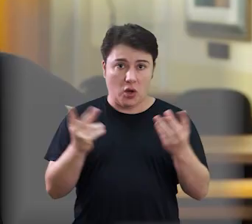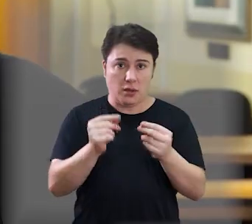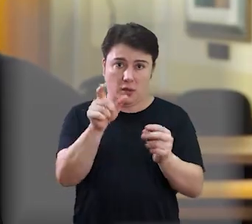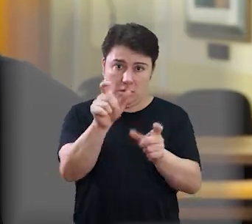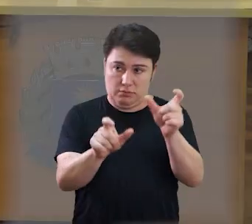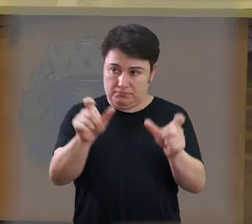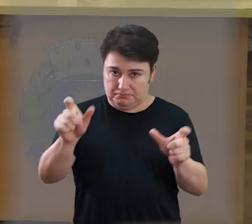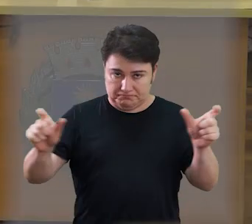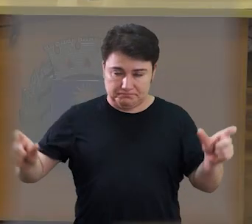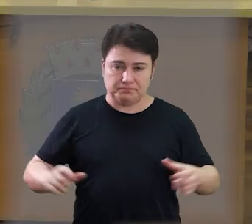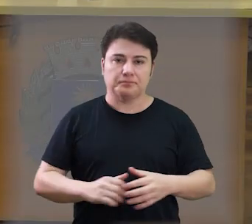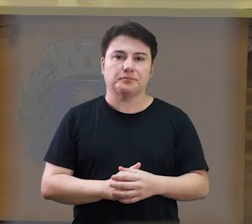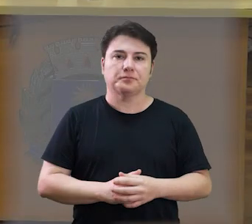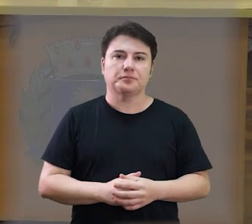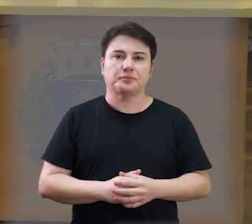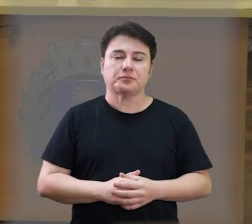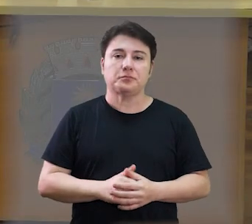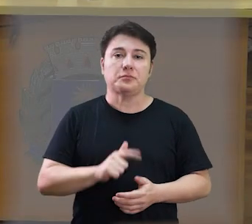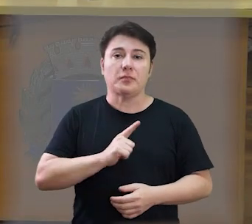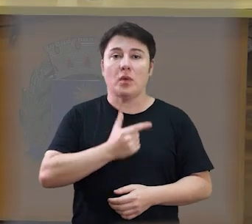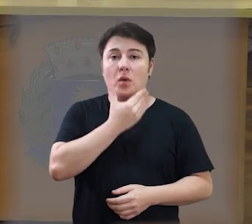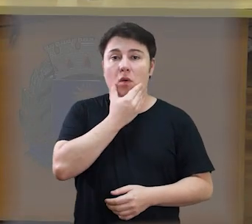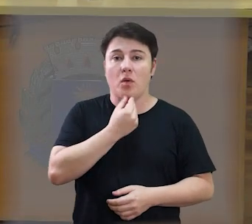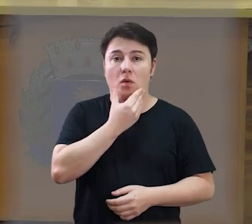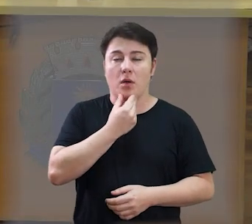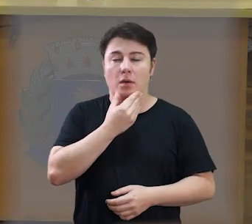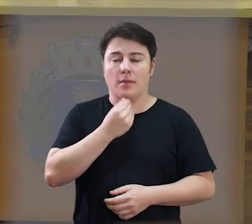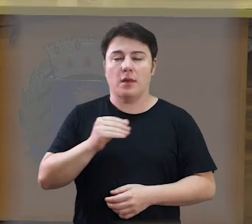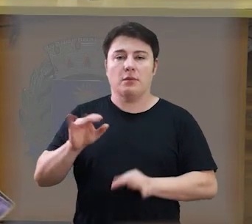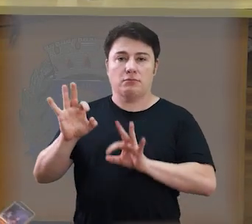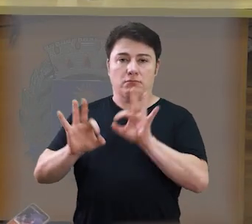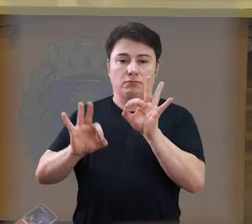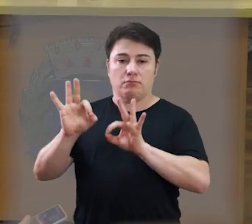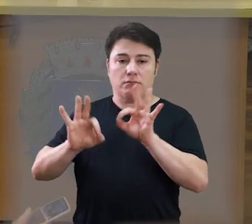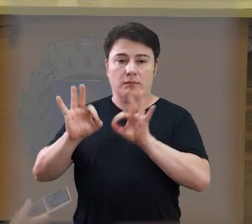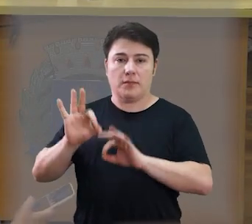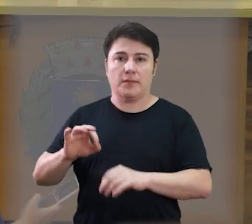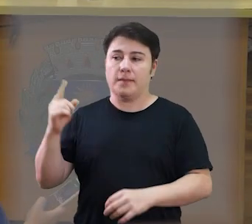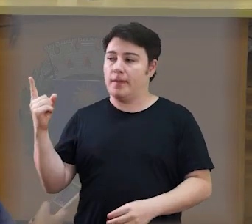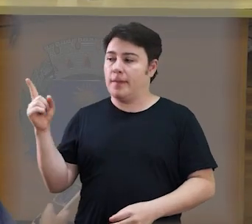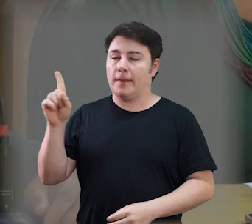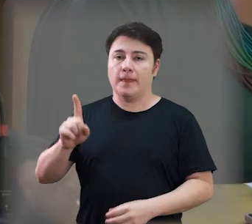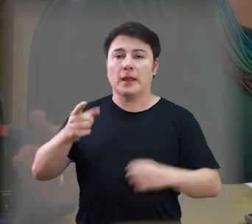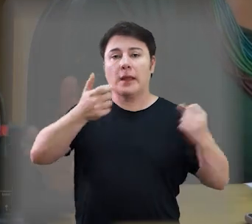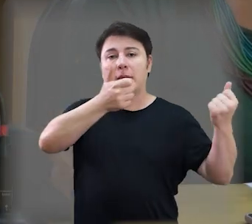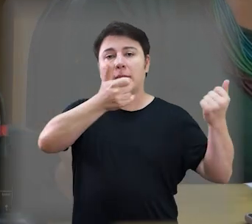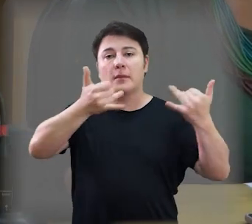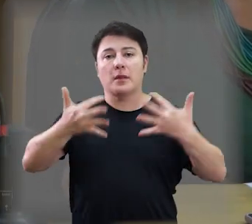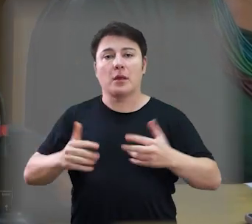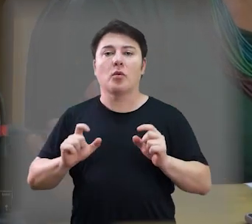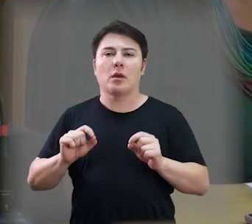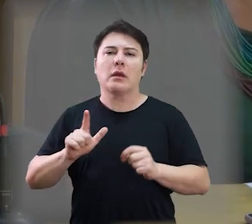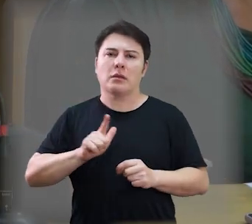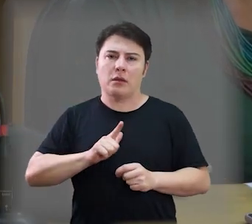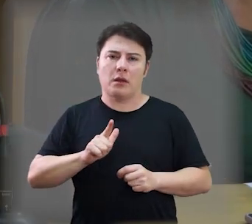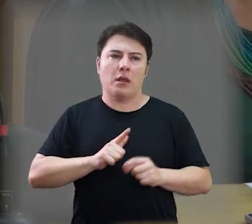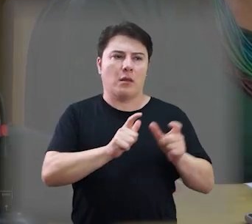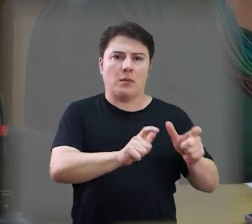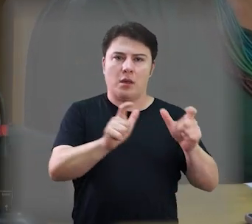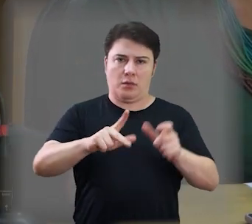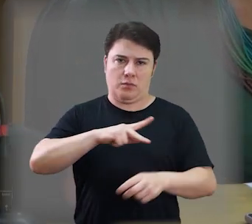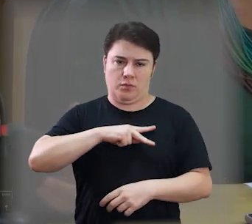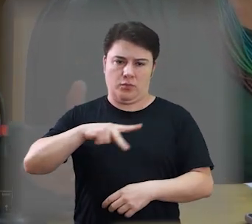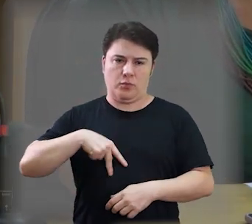as pessoas. O representante da comissão organizadora do festival Já Deixa Salvo pontuou que usou muito os